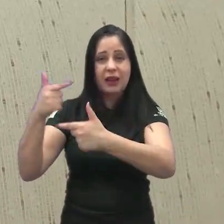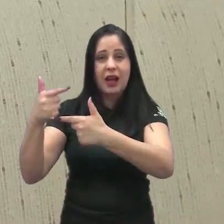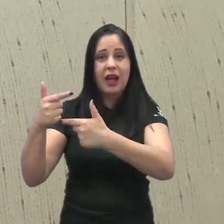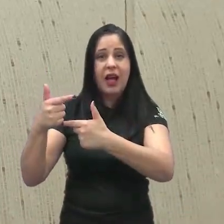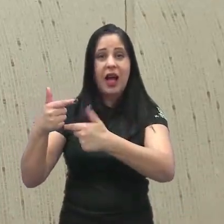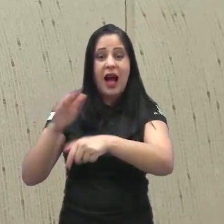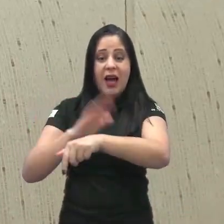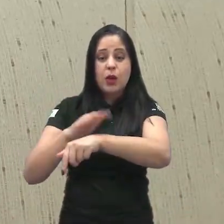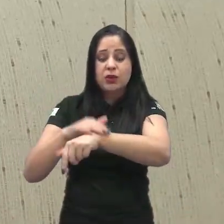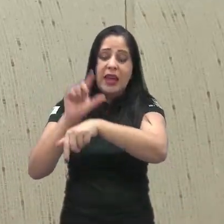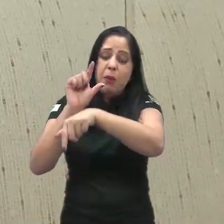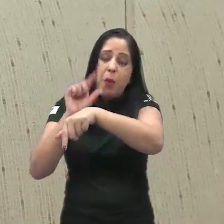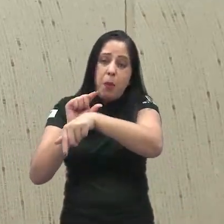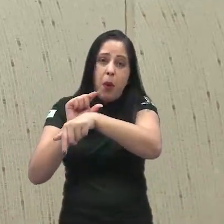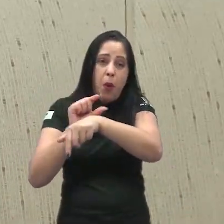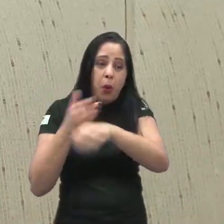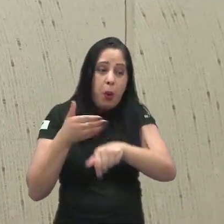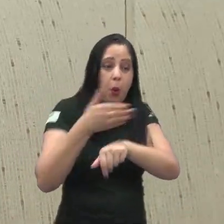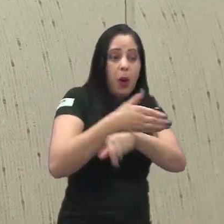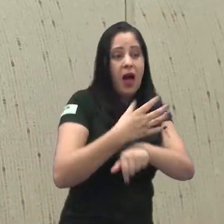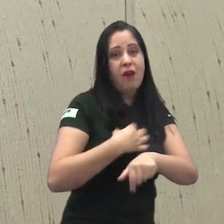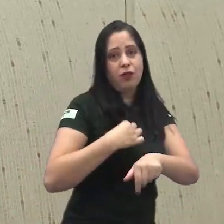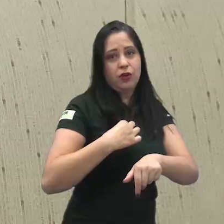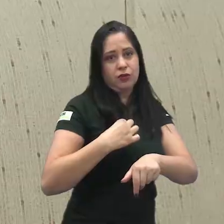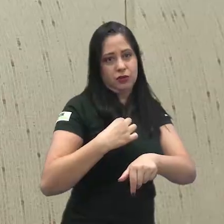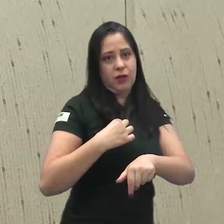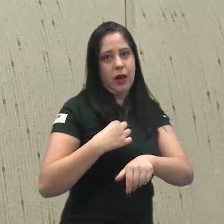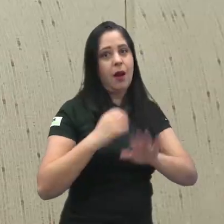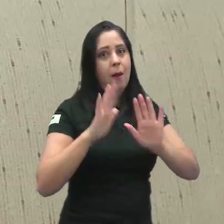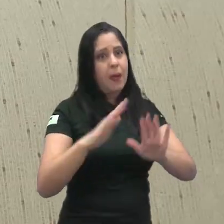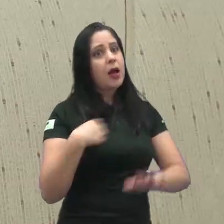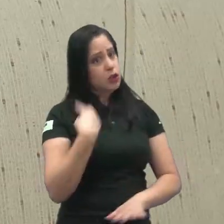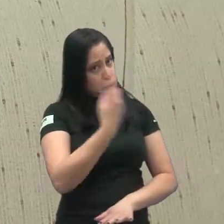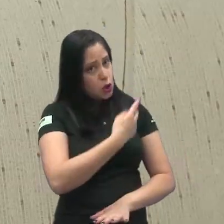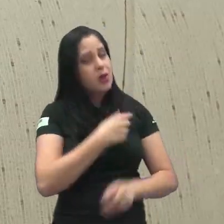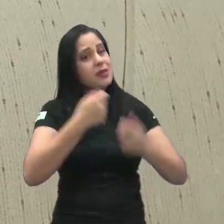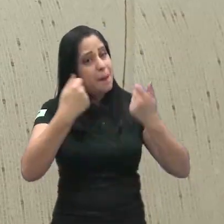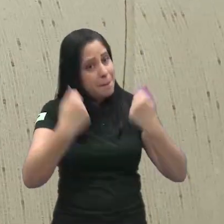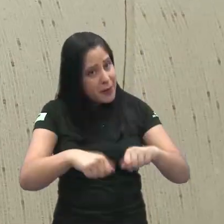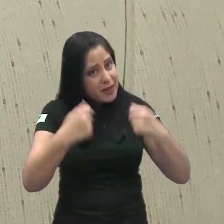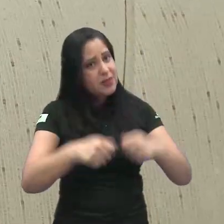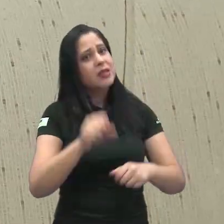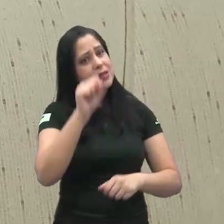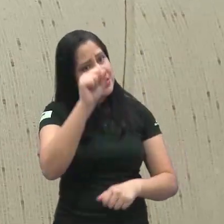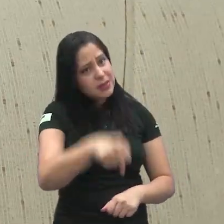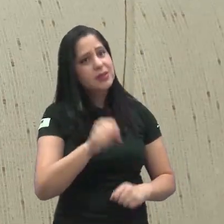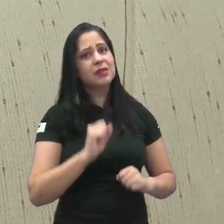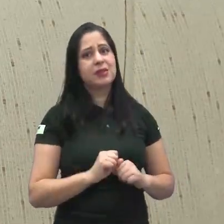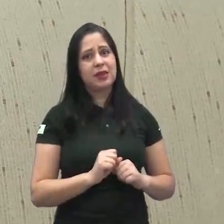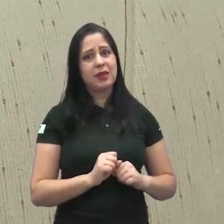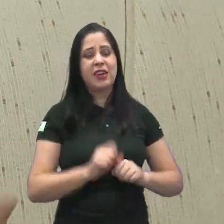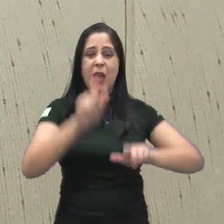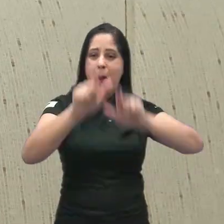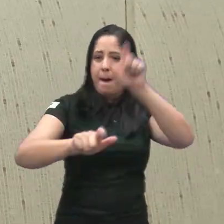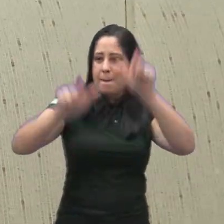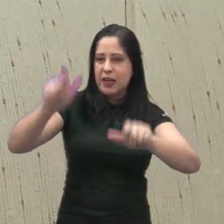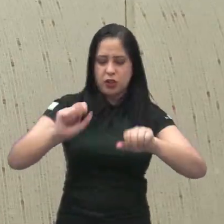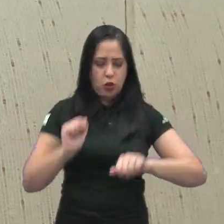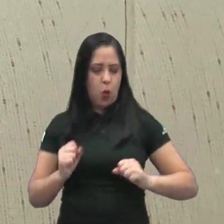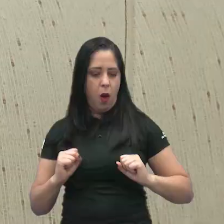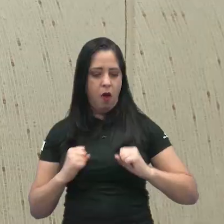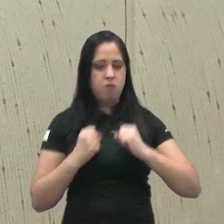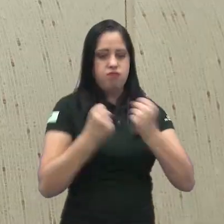né? Mas nós carecemos realmente de pessoas com esse espírito, sabe? De se